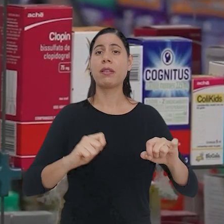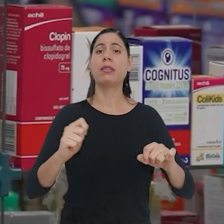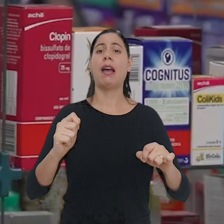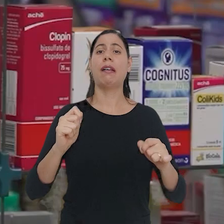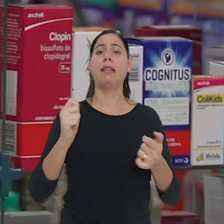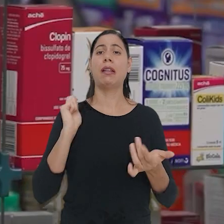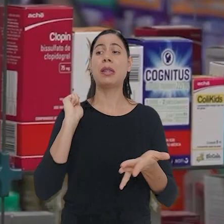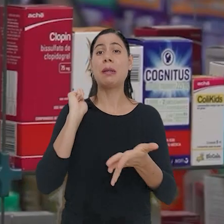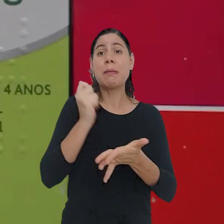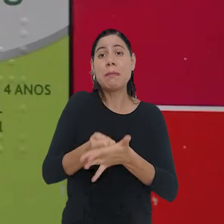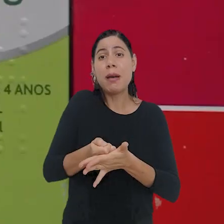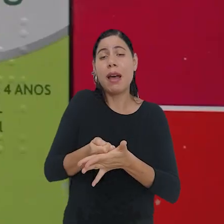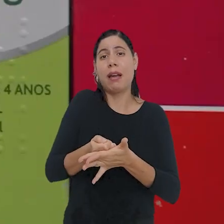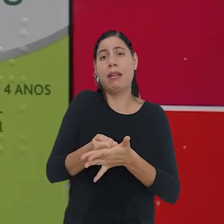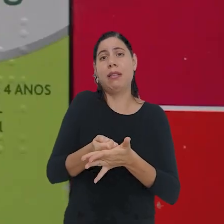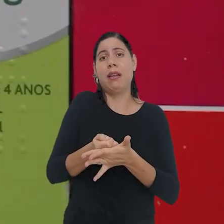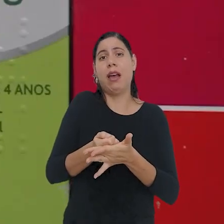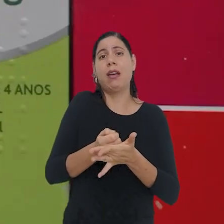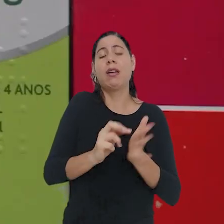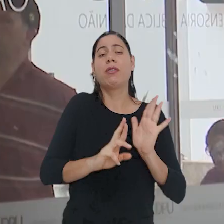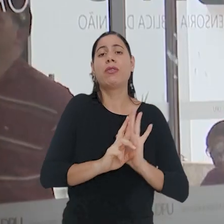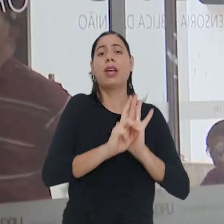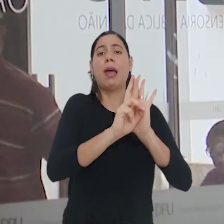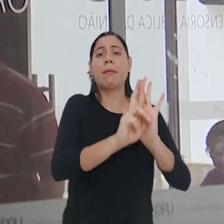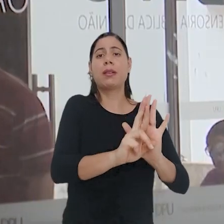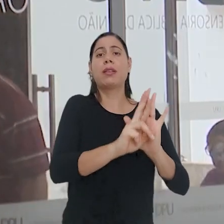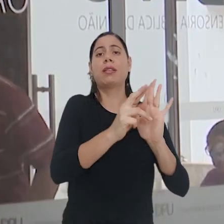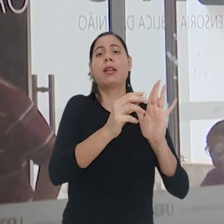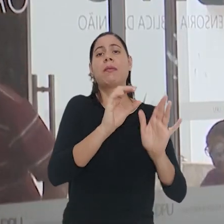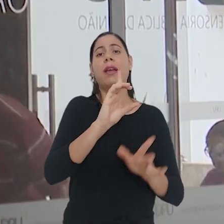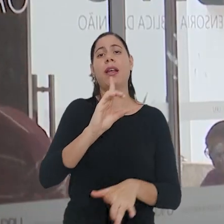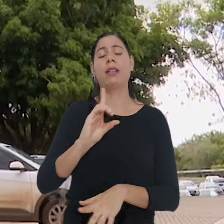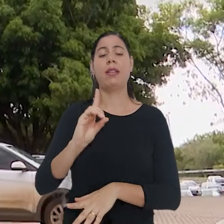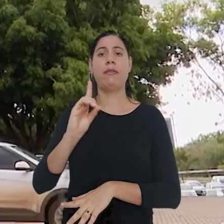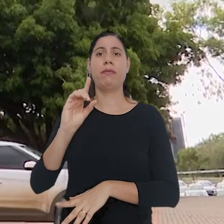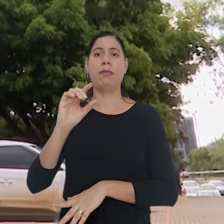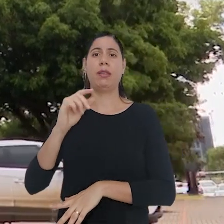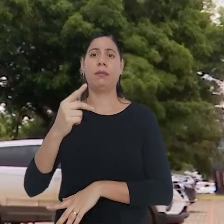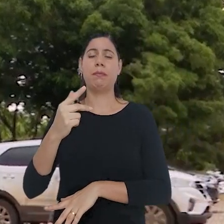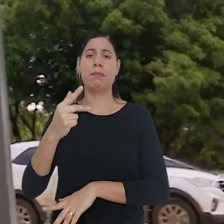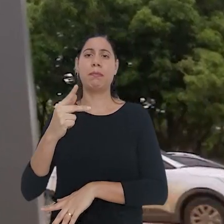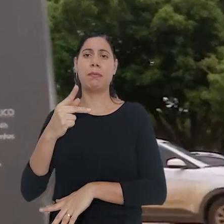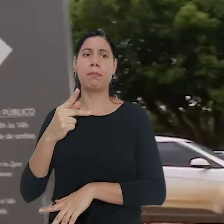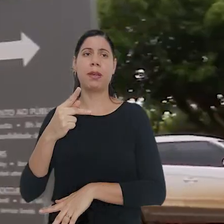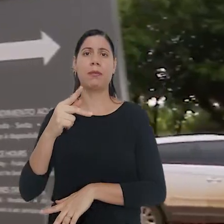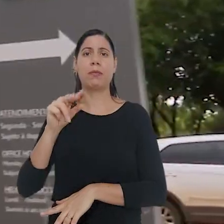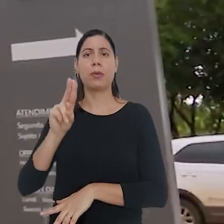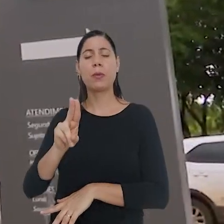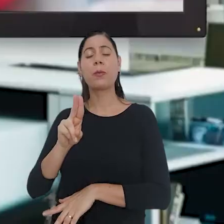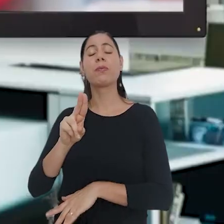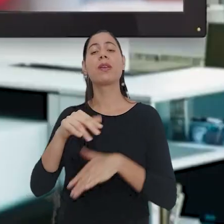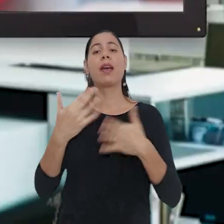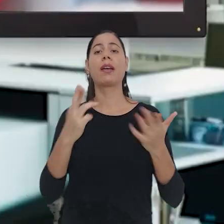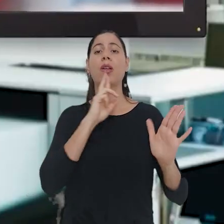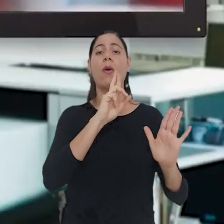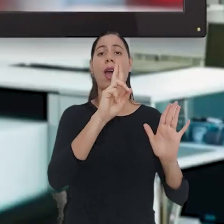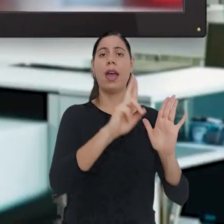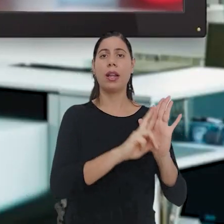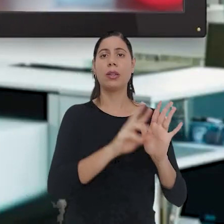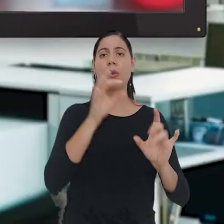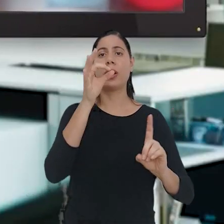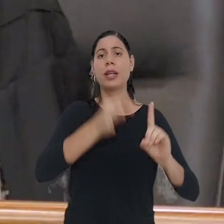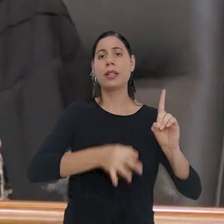esses custos ao ser representada na ação pela Defensoria Pública da União, a DPU. Com isso, a relatora do